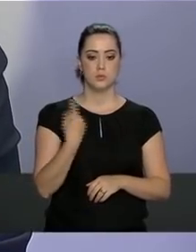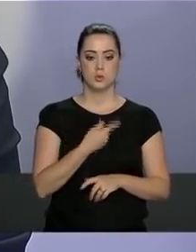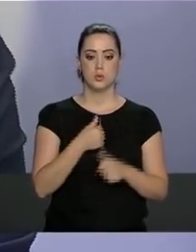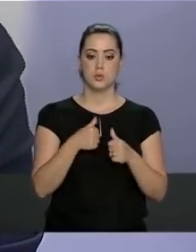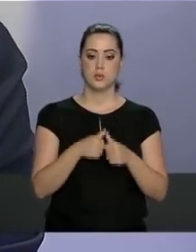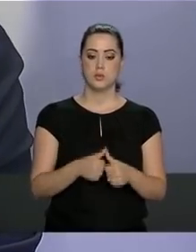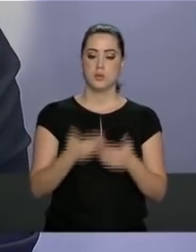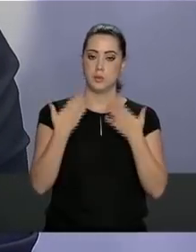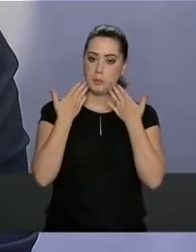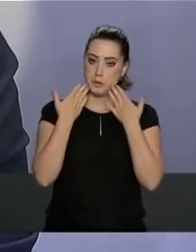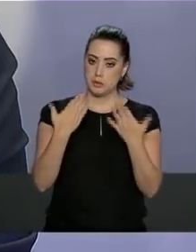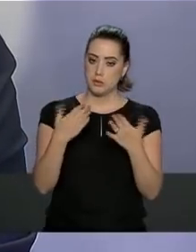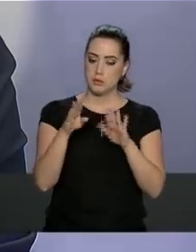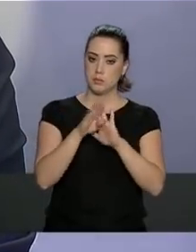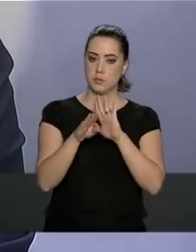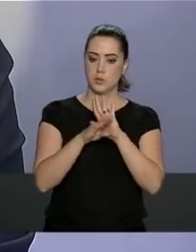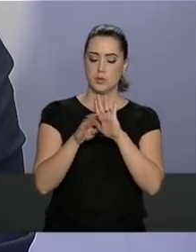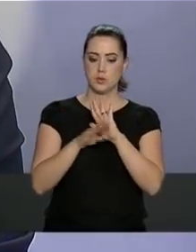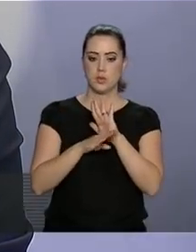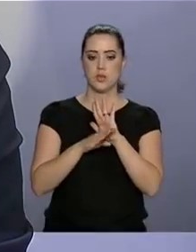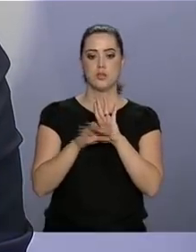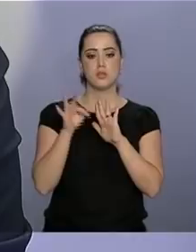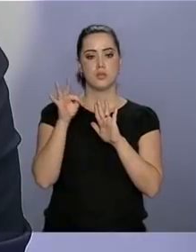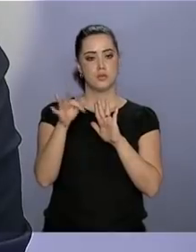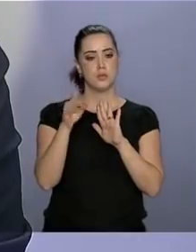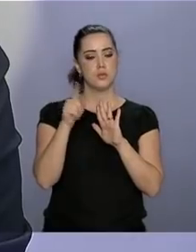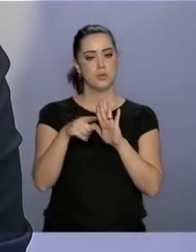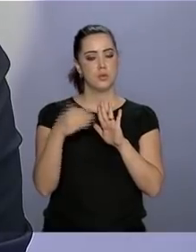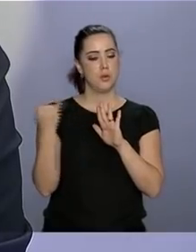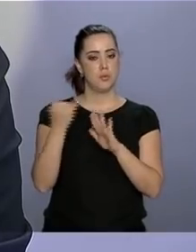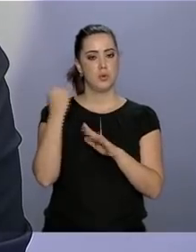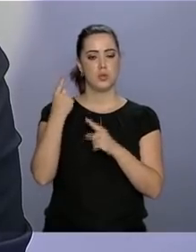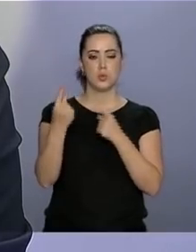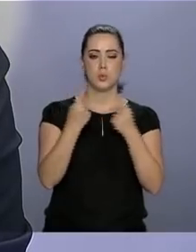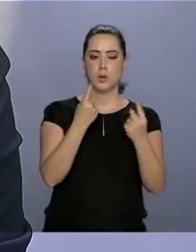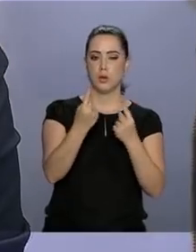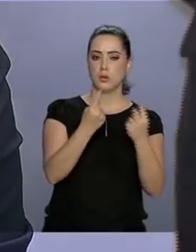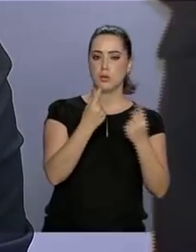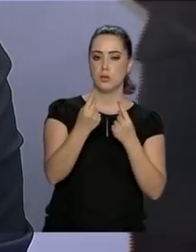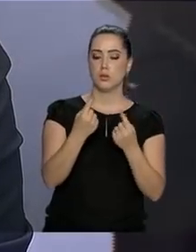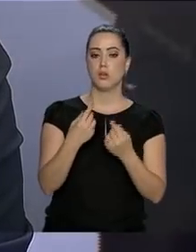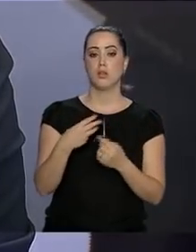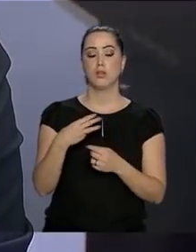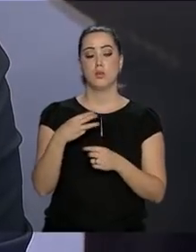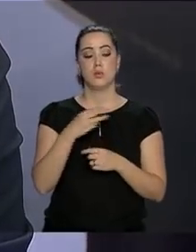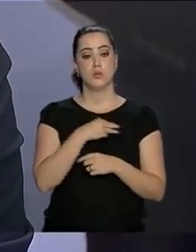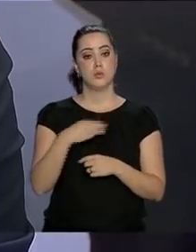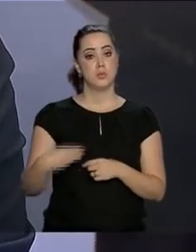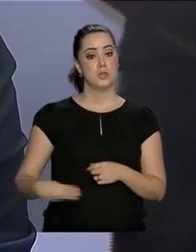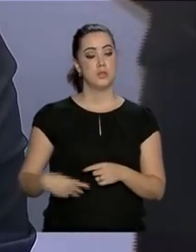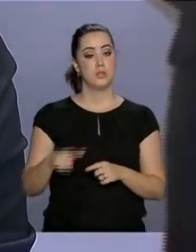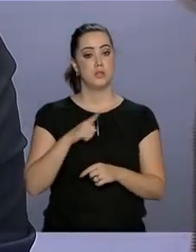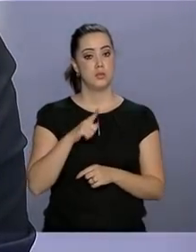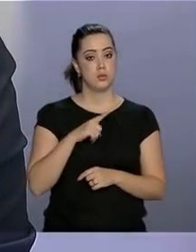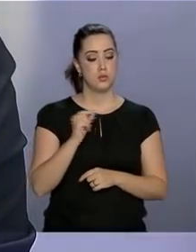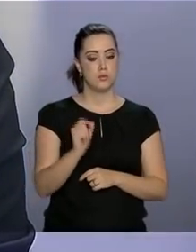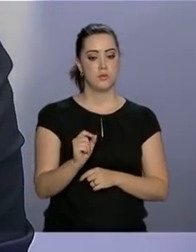Nós estamos apresentando projetos que serão prioritários para cada um dos ministérios. Eles tiveram